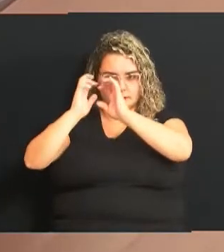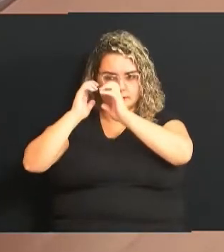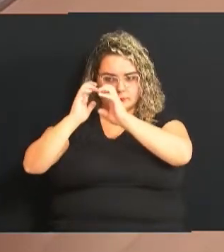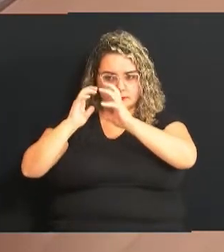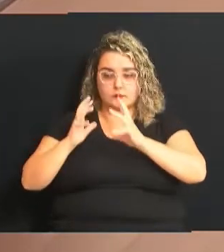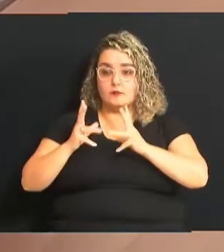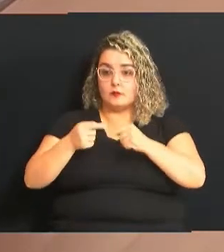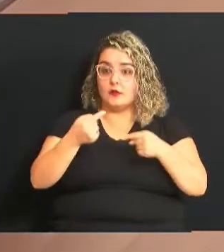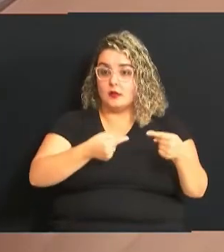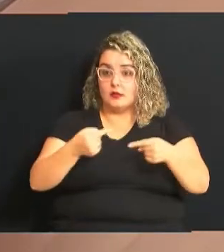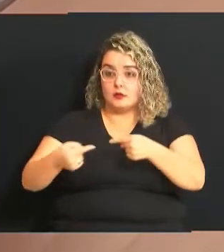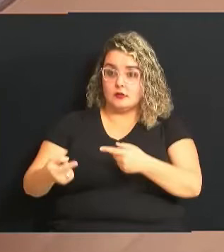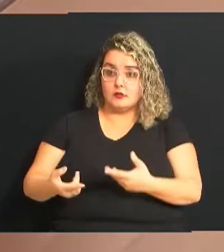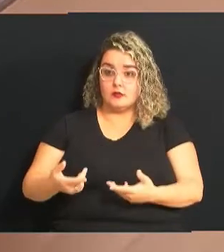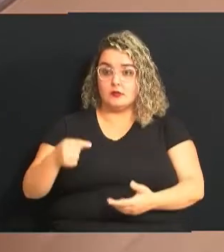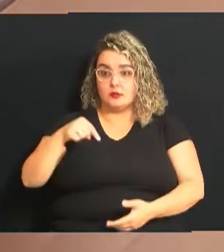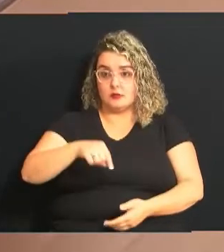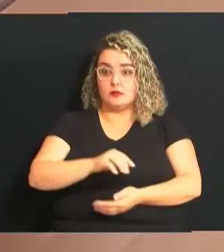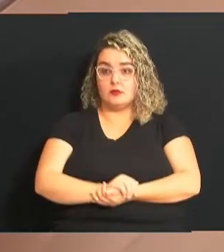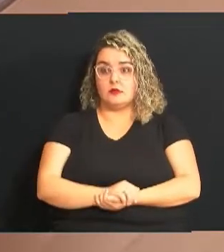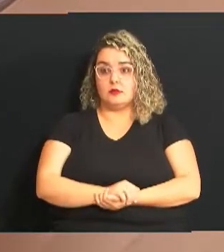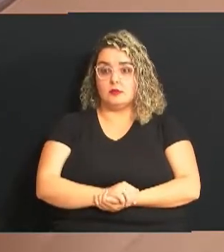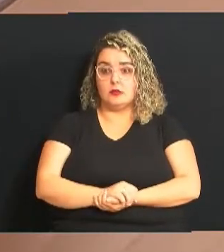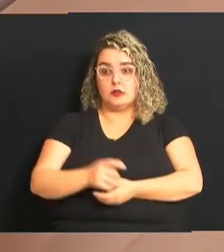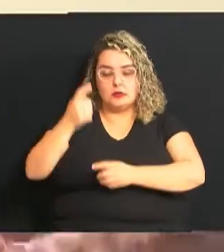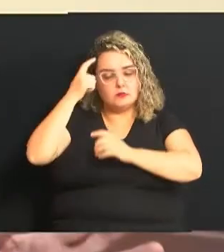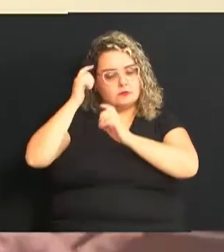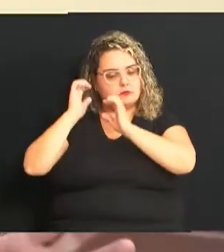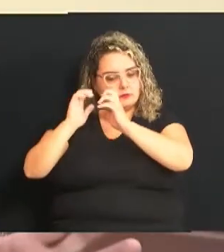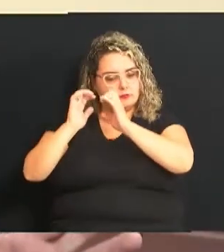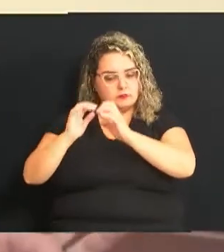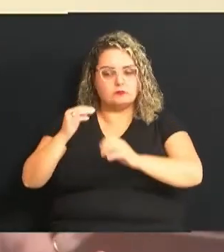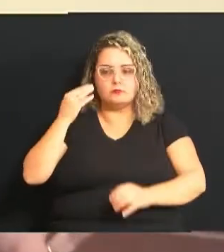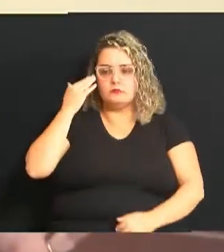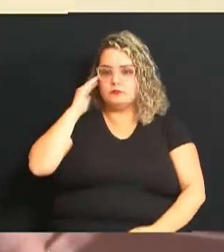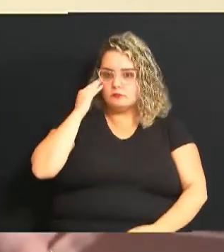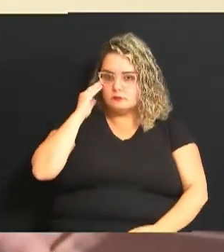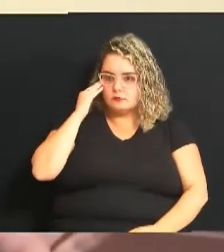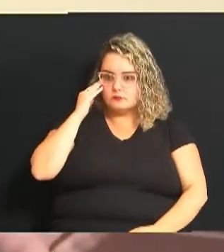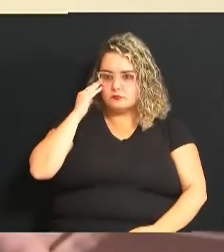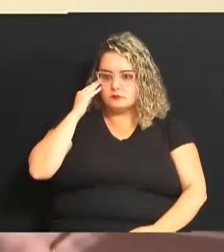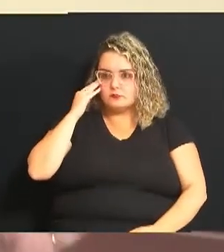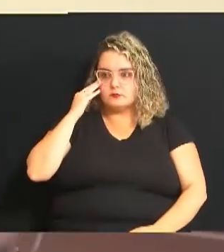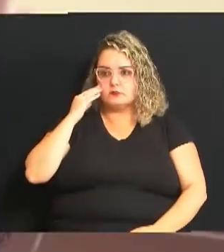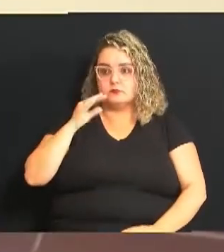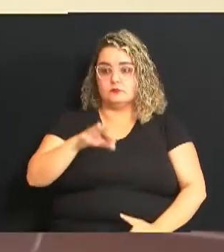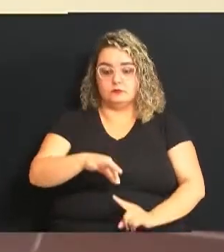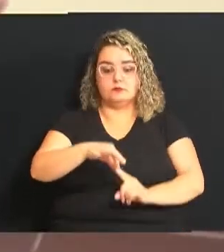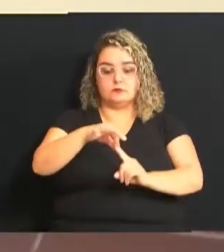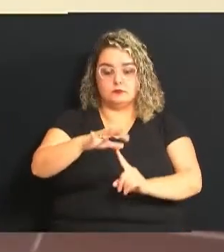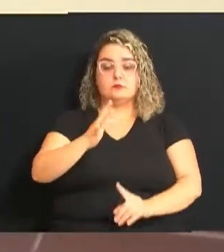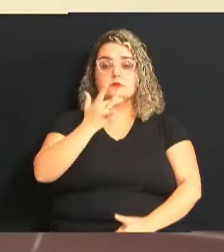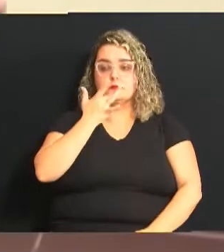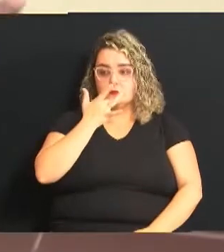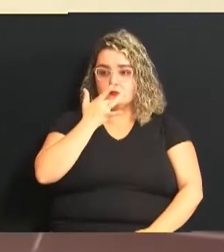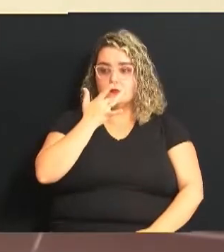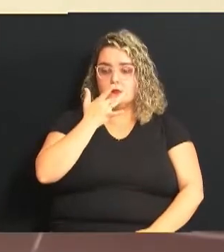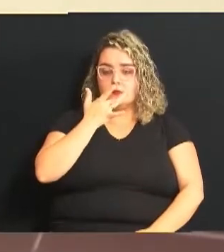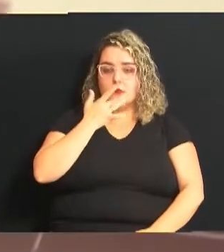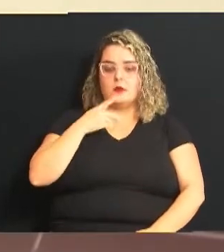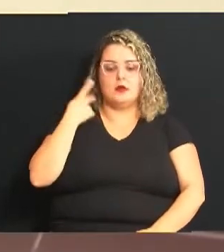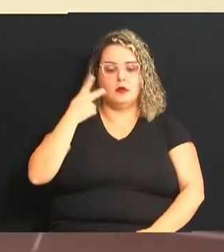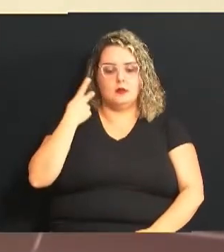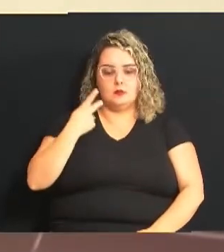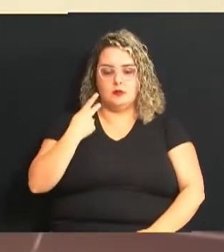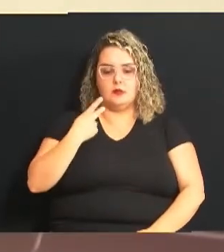que a gente debateu aqui. Refletir no sentido de entender que uma das prioridades que a política pública,